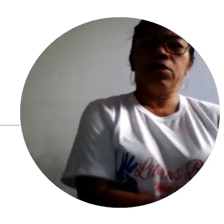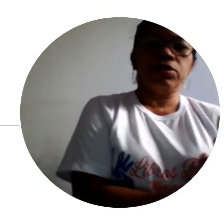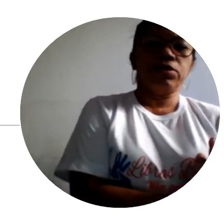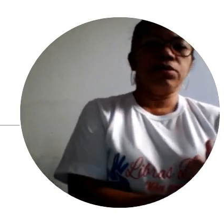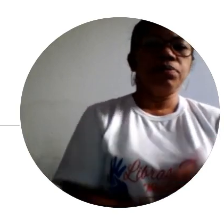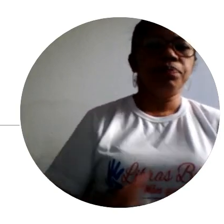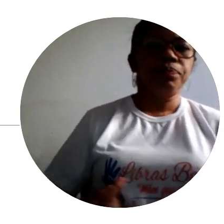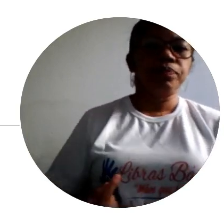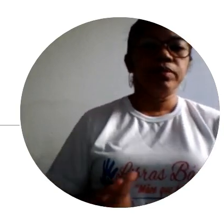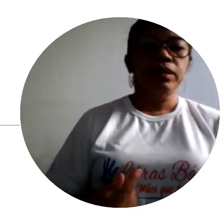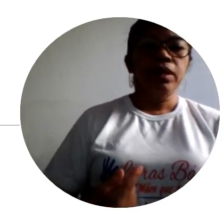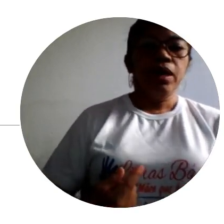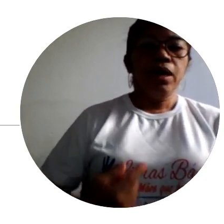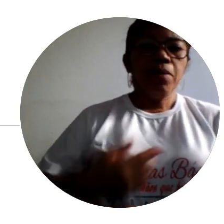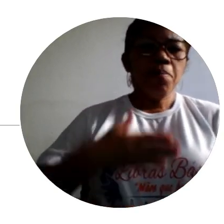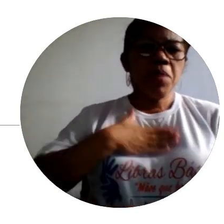nós,